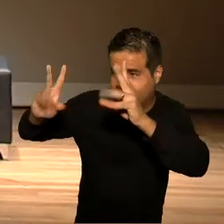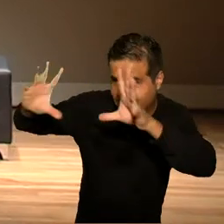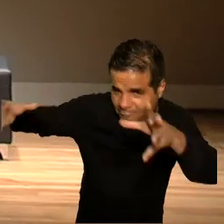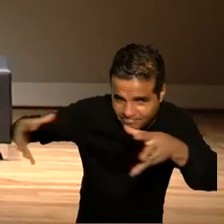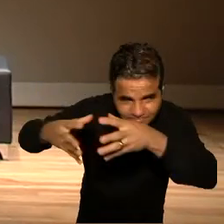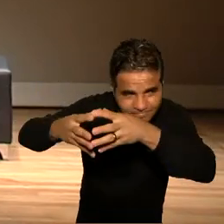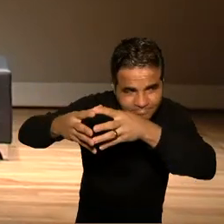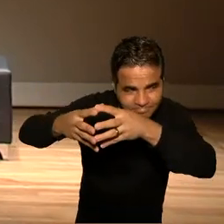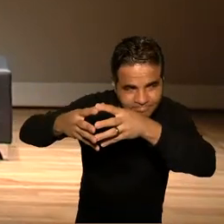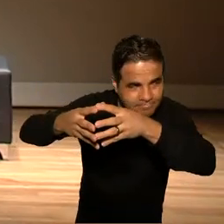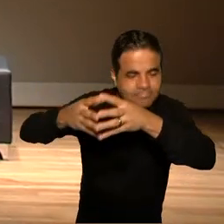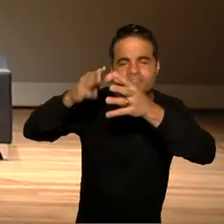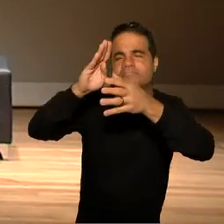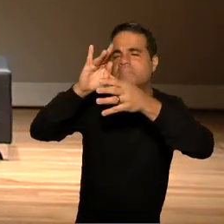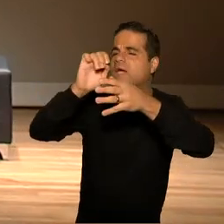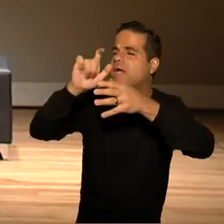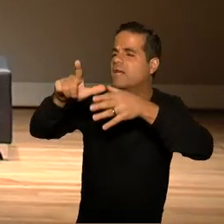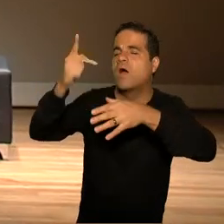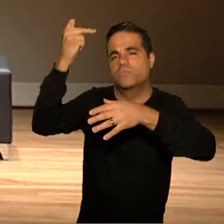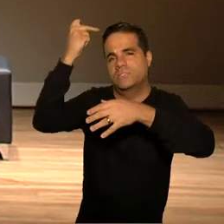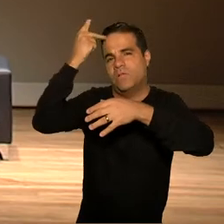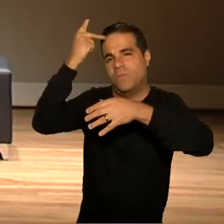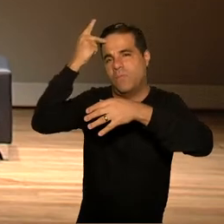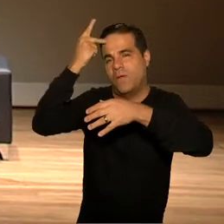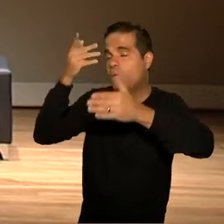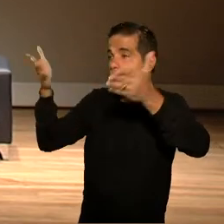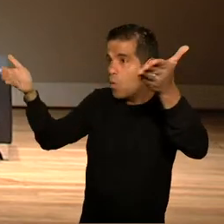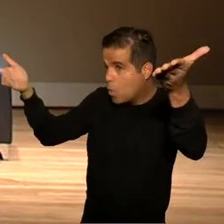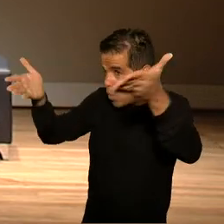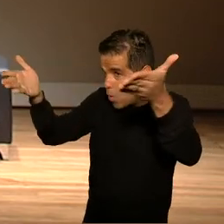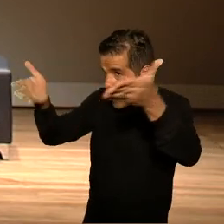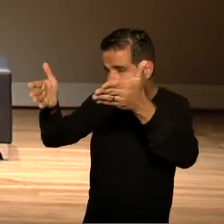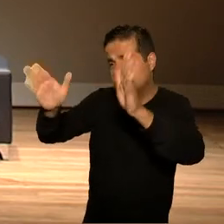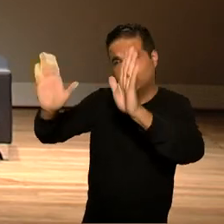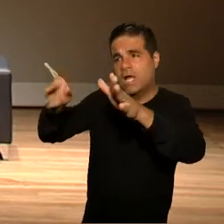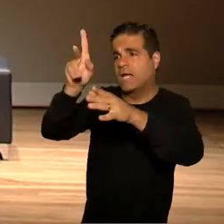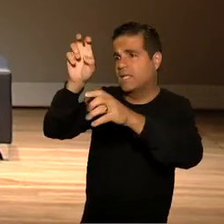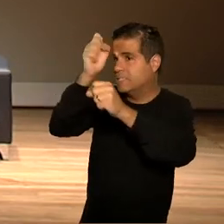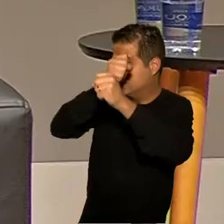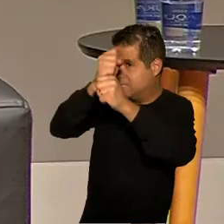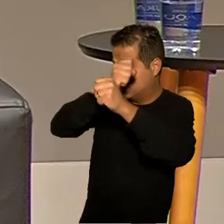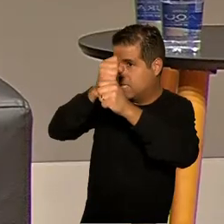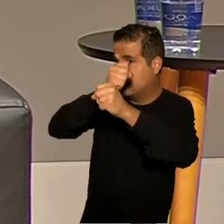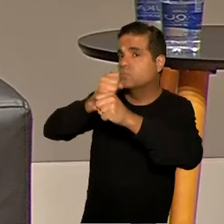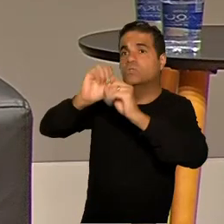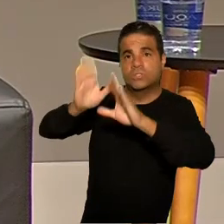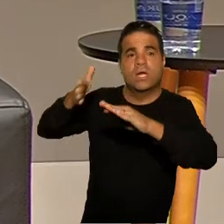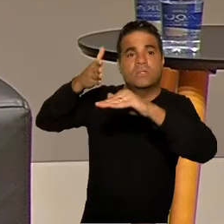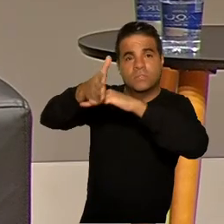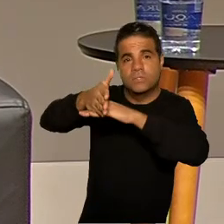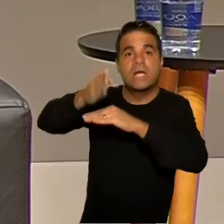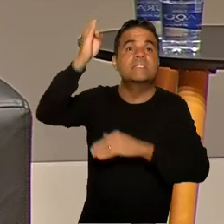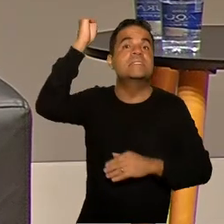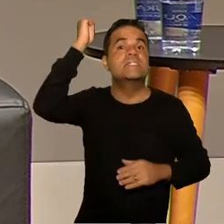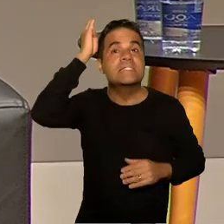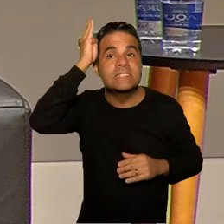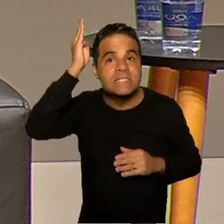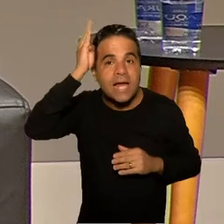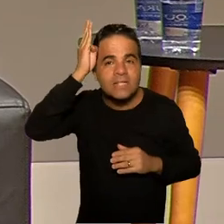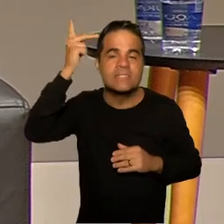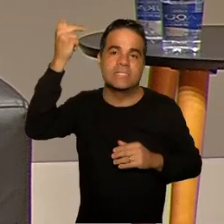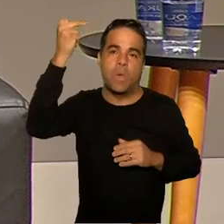na Bienal de São Paulo e hoje em dia na verdade já há 15 anos atua no Sesc São Paulo